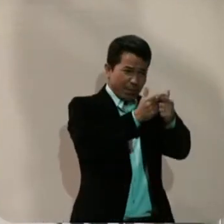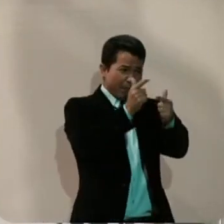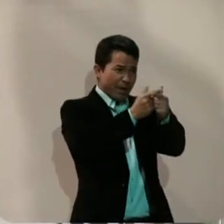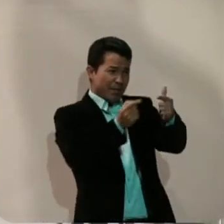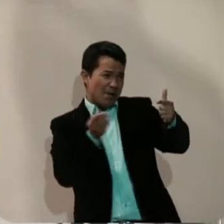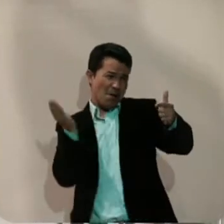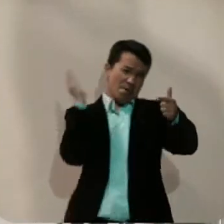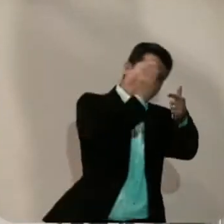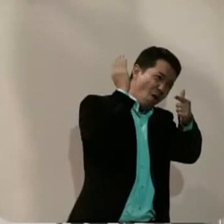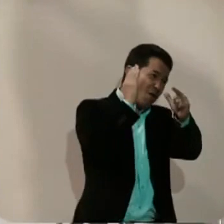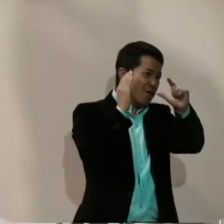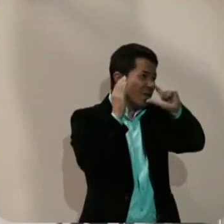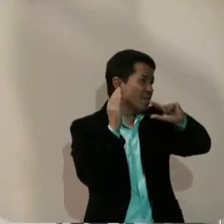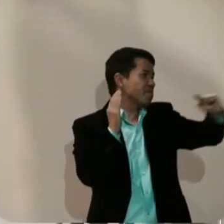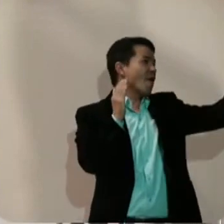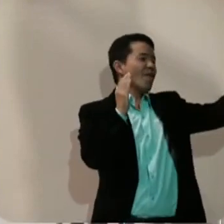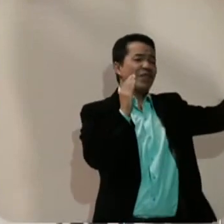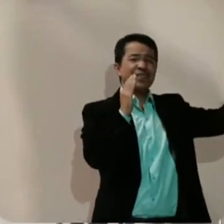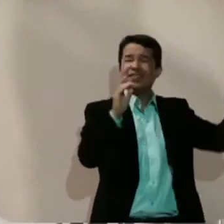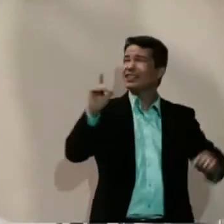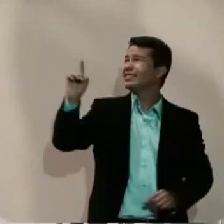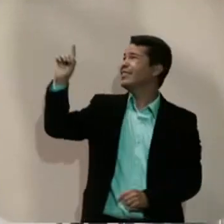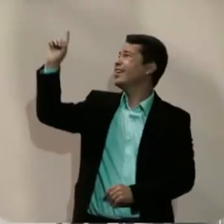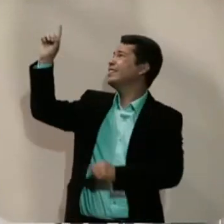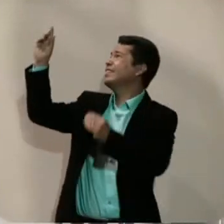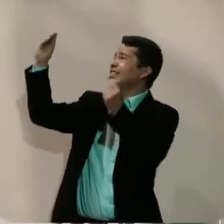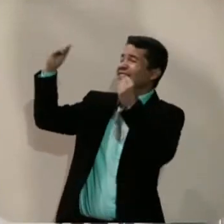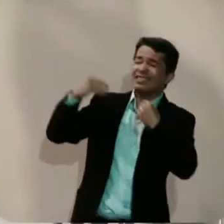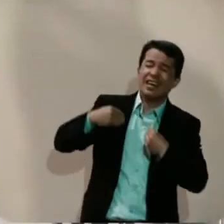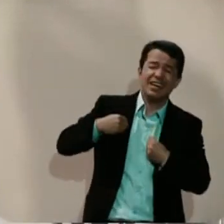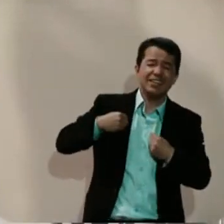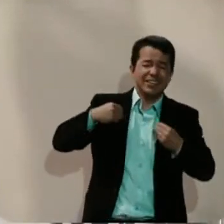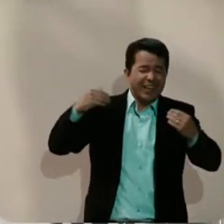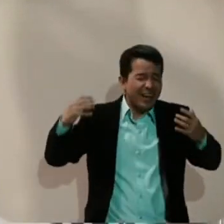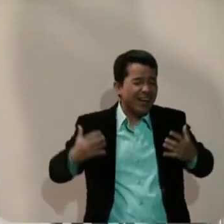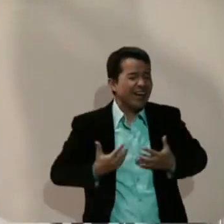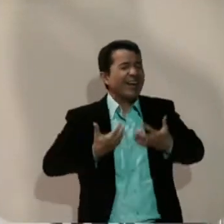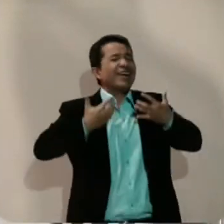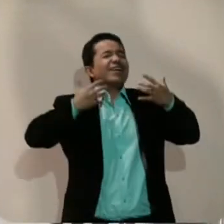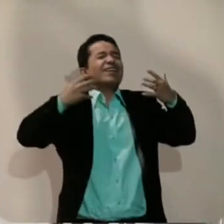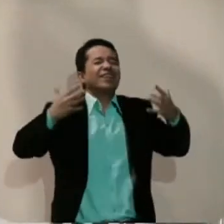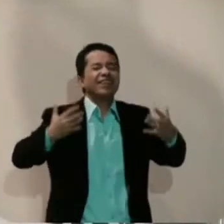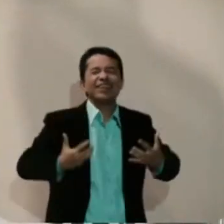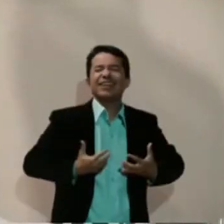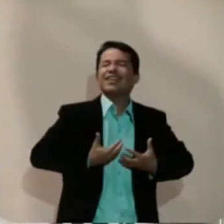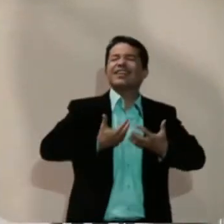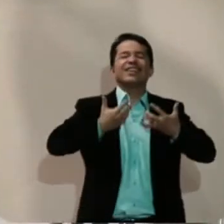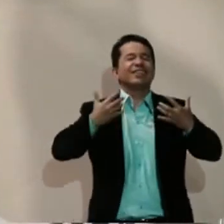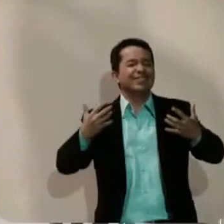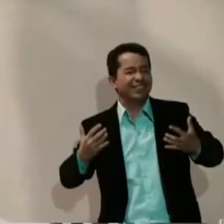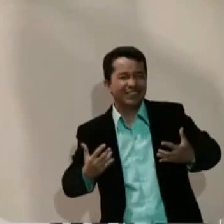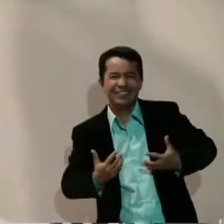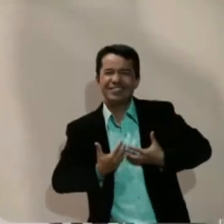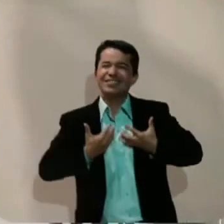Derruba muralhas, destrói as mentiras pra me encontrar.